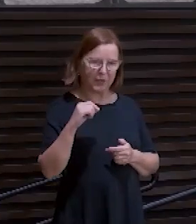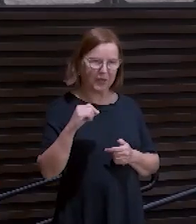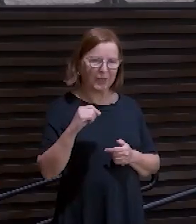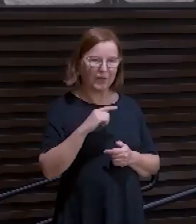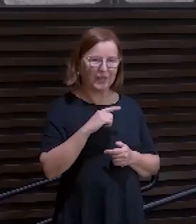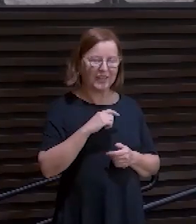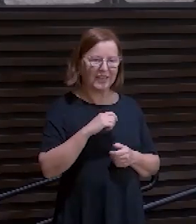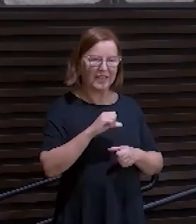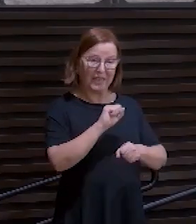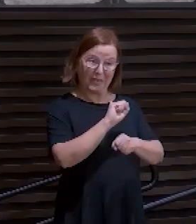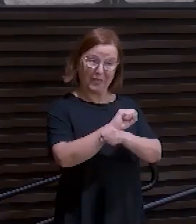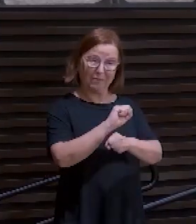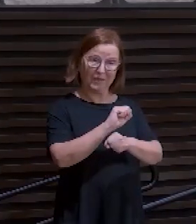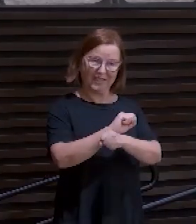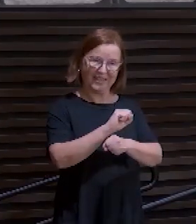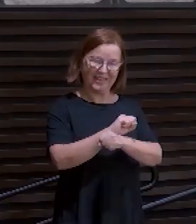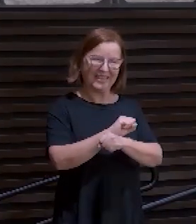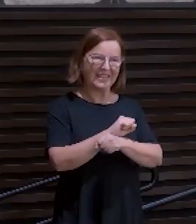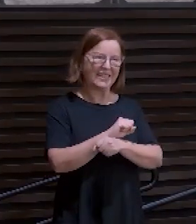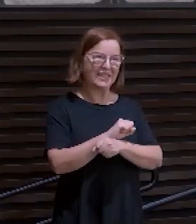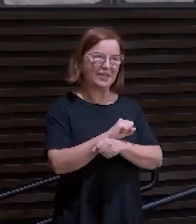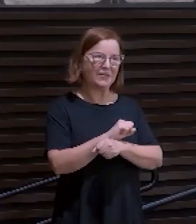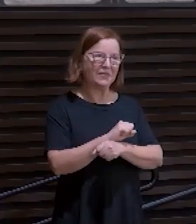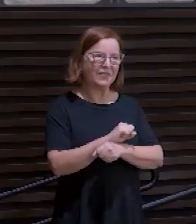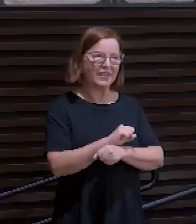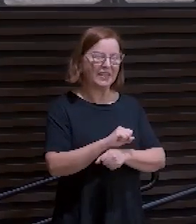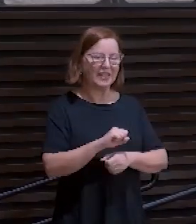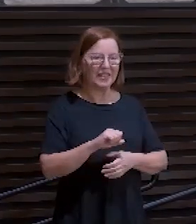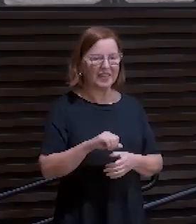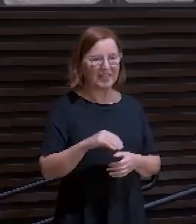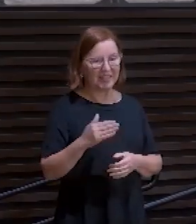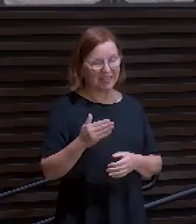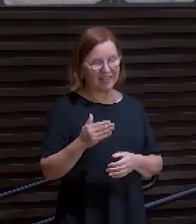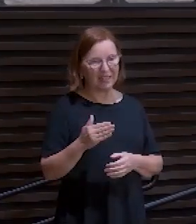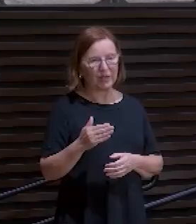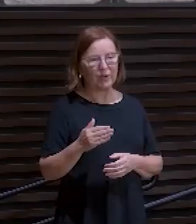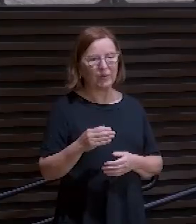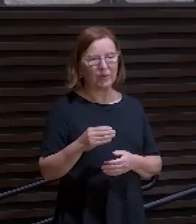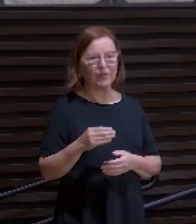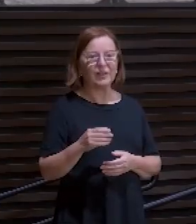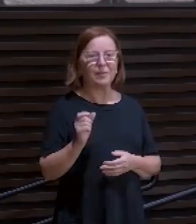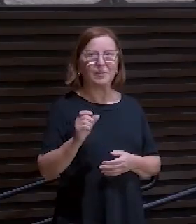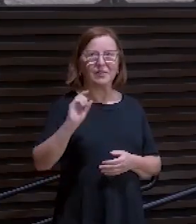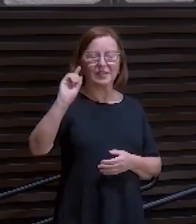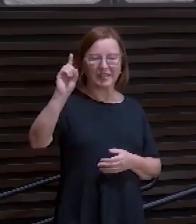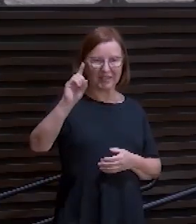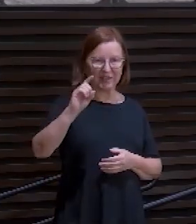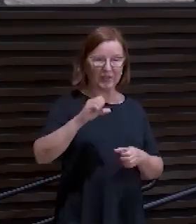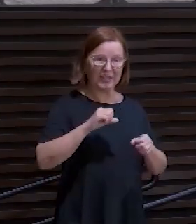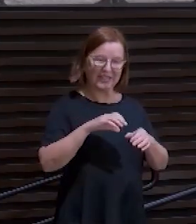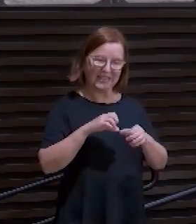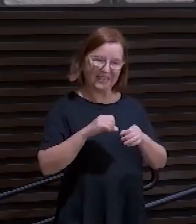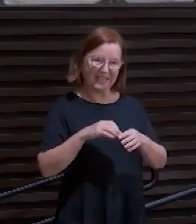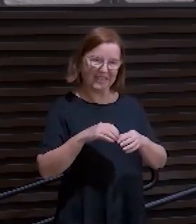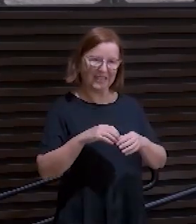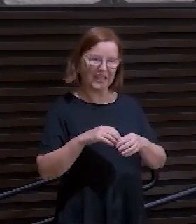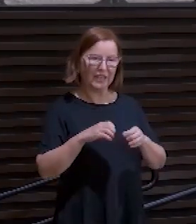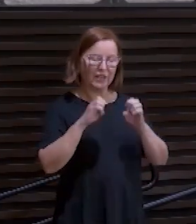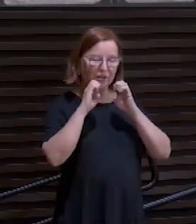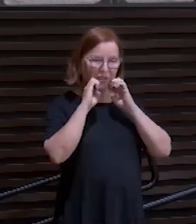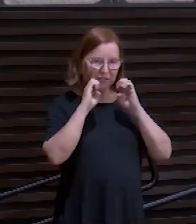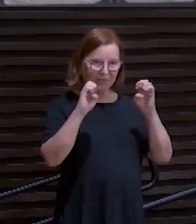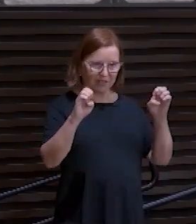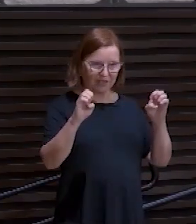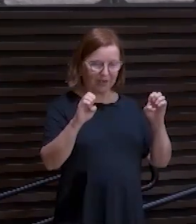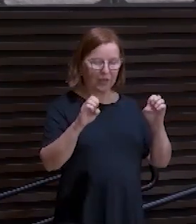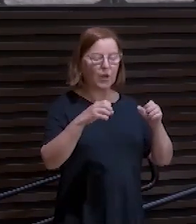nos aproximar de um texto que nos ensina que o Evangelho pode ser vivido na vocação da minha